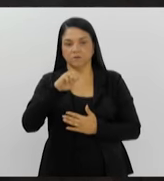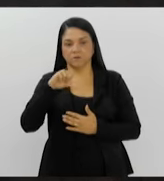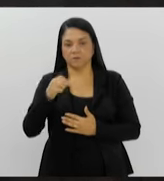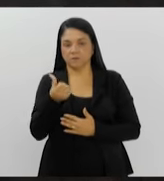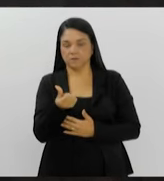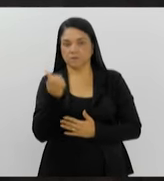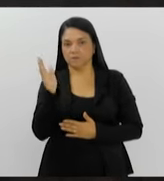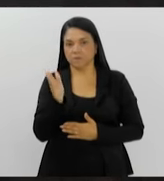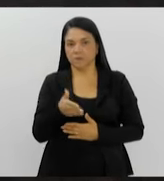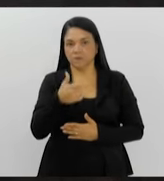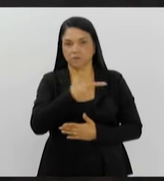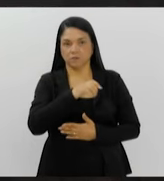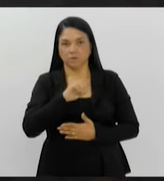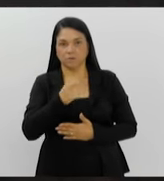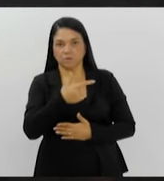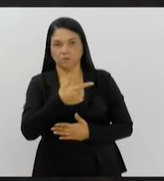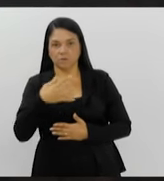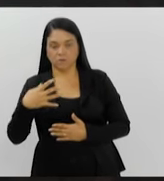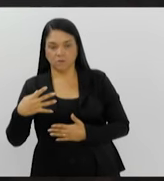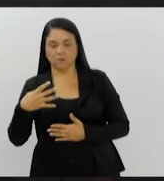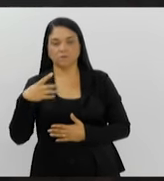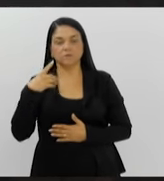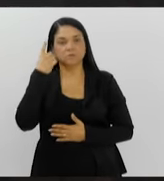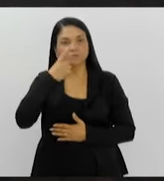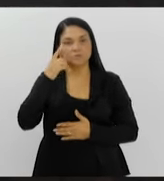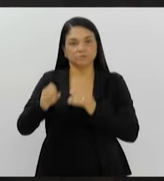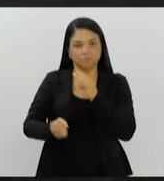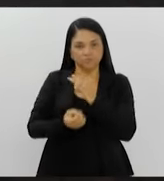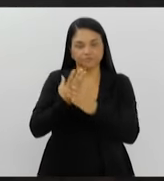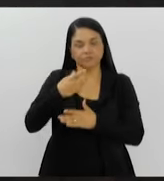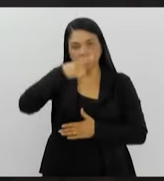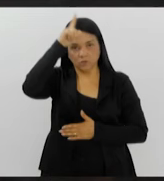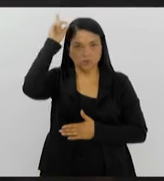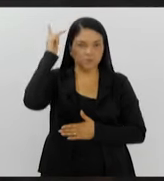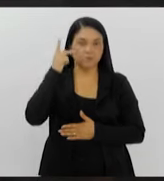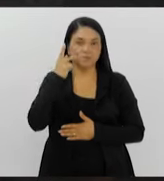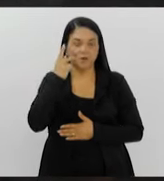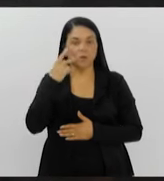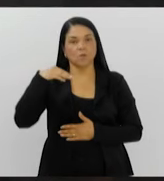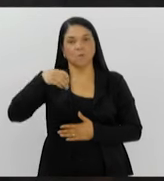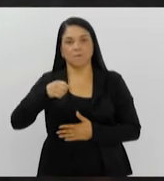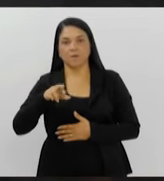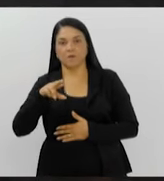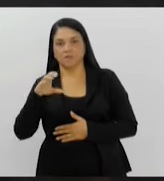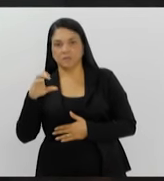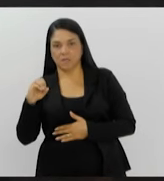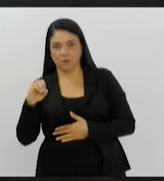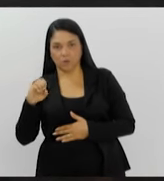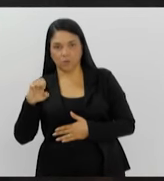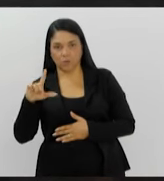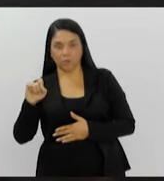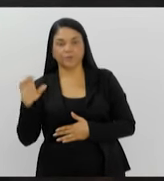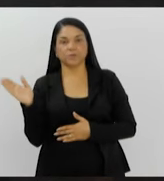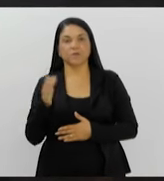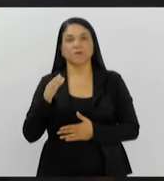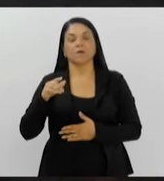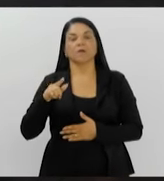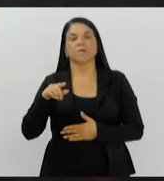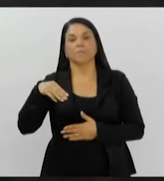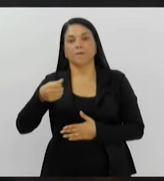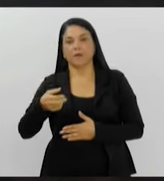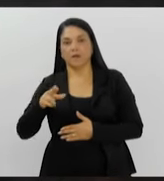3996 de 20224 de autoria dos deputados Luís Paulo Marcelo Dino Márcio Gualberto Marta Rocha e Rodrigo